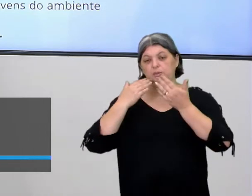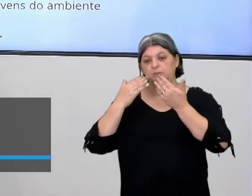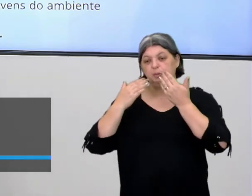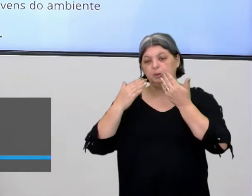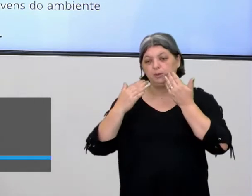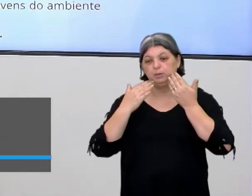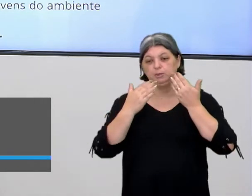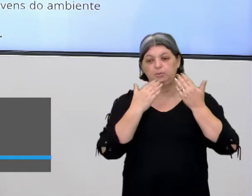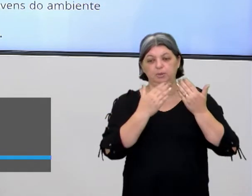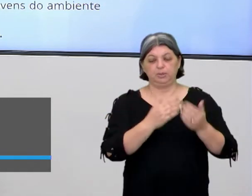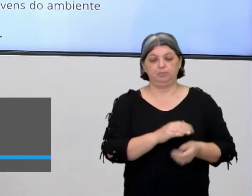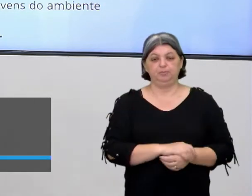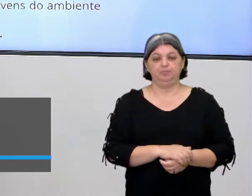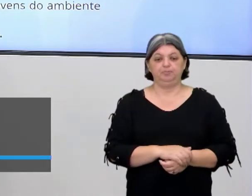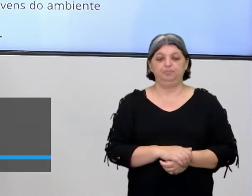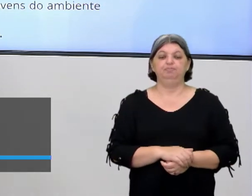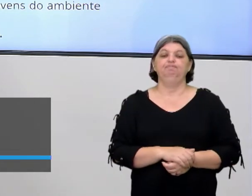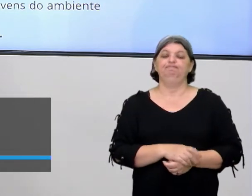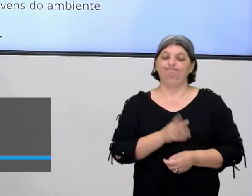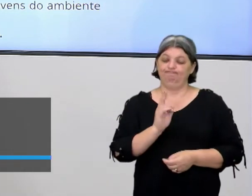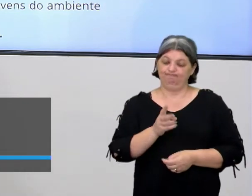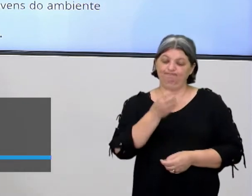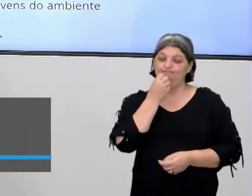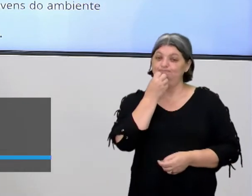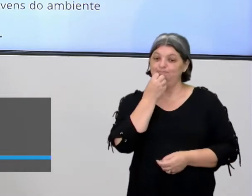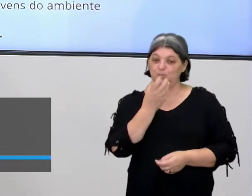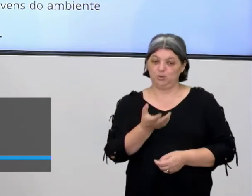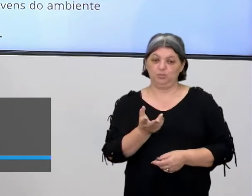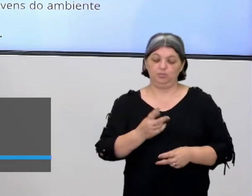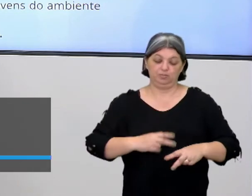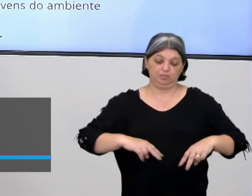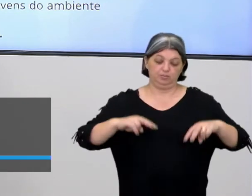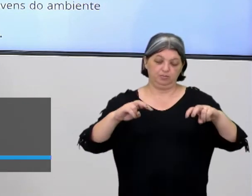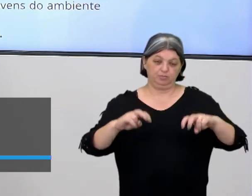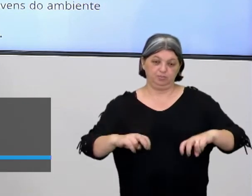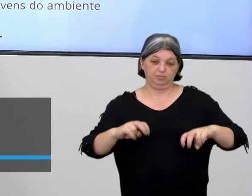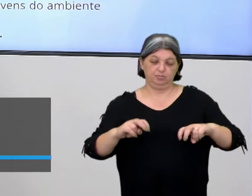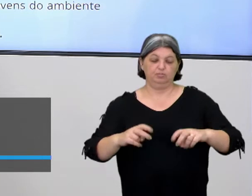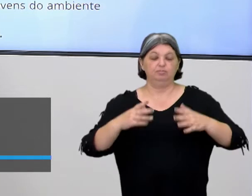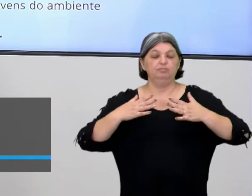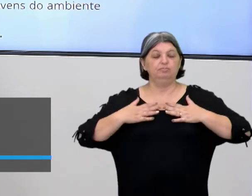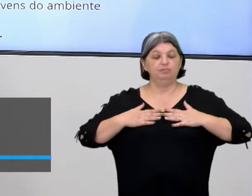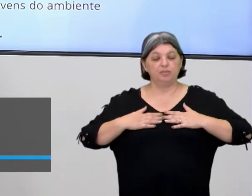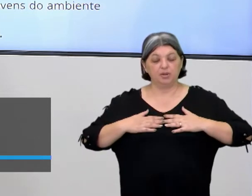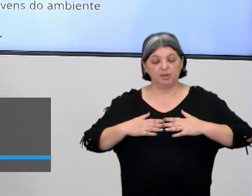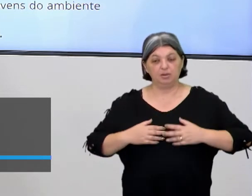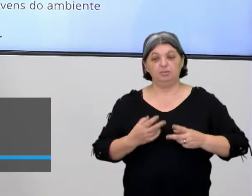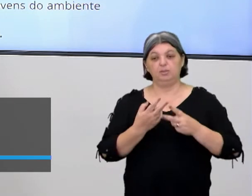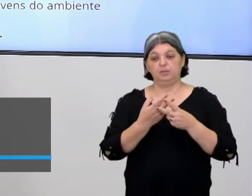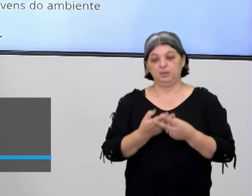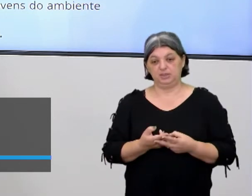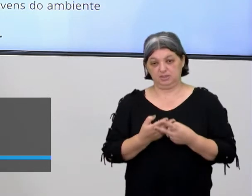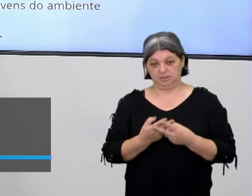pares, né, com seus professores. É sempre tão bom, né, você sentar com calma, com paciência, né, sem